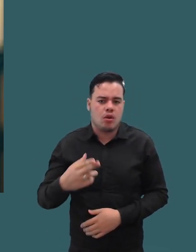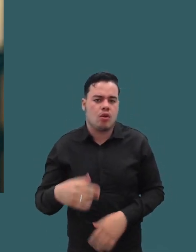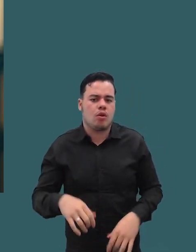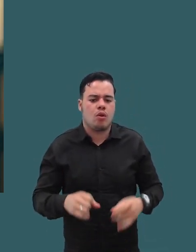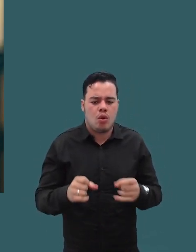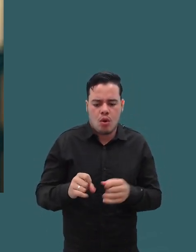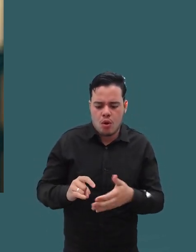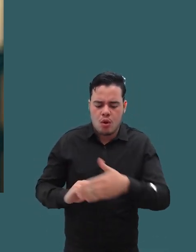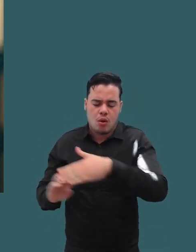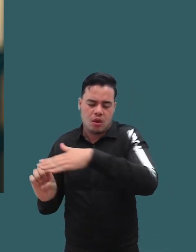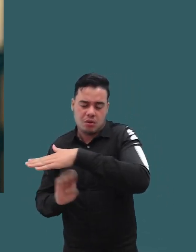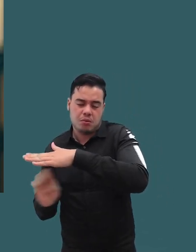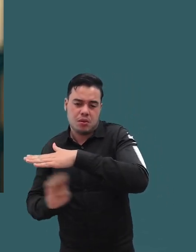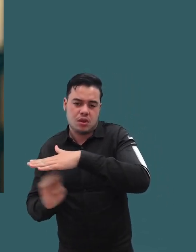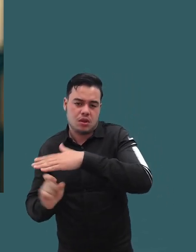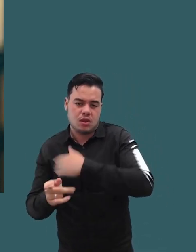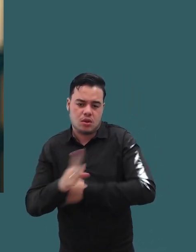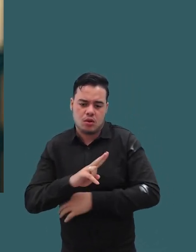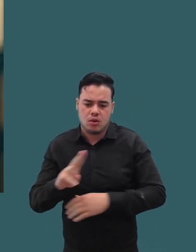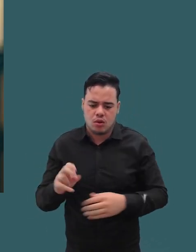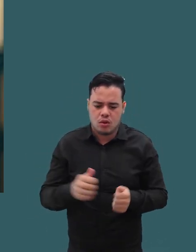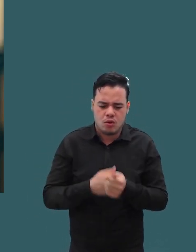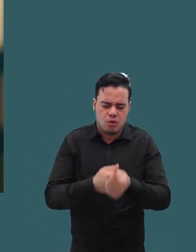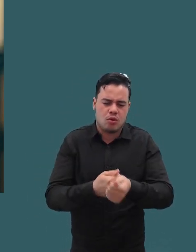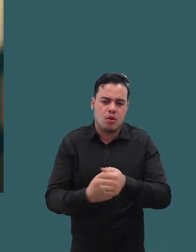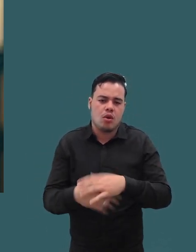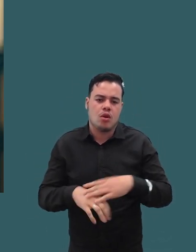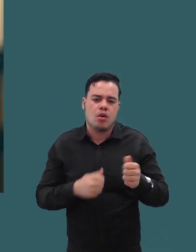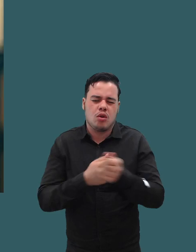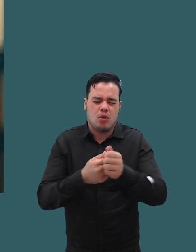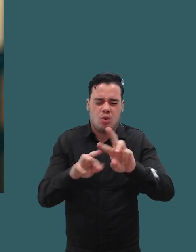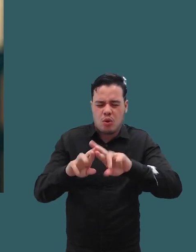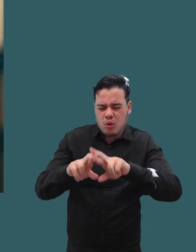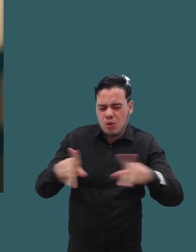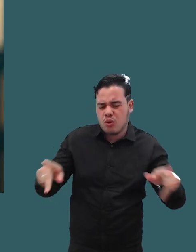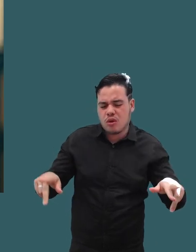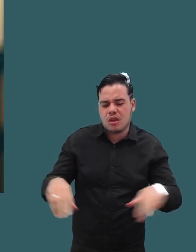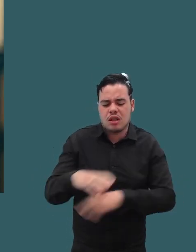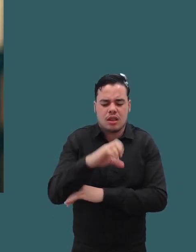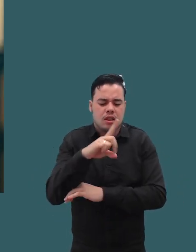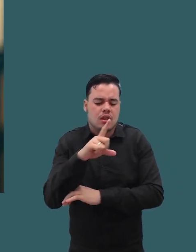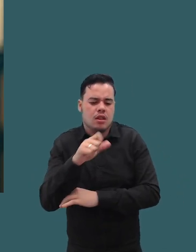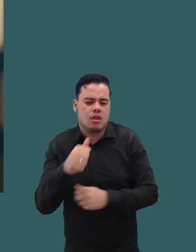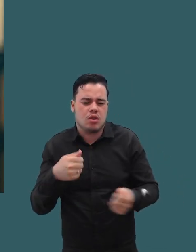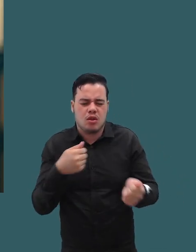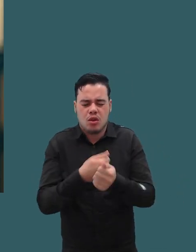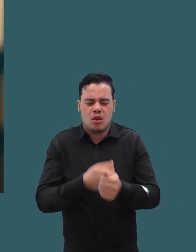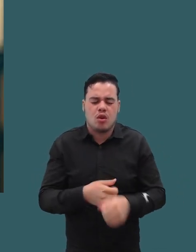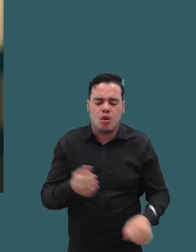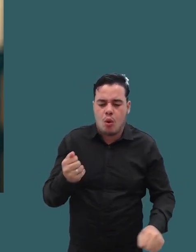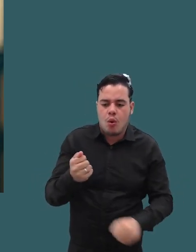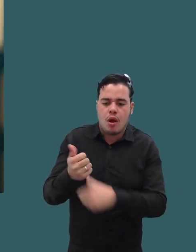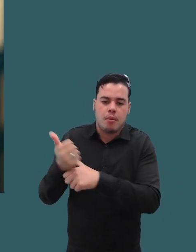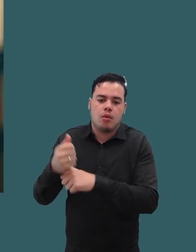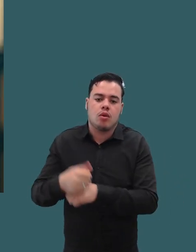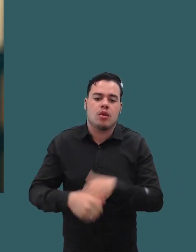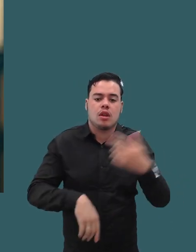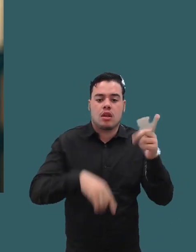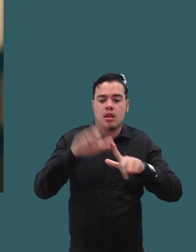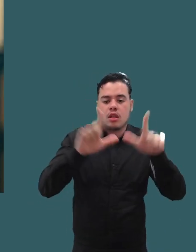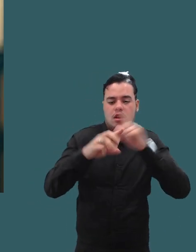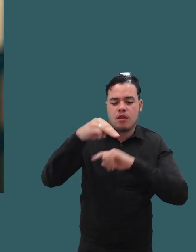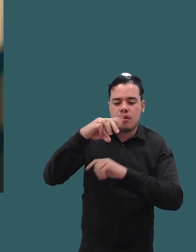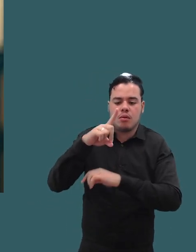lobbies formidáveis e contrários à cidadania, muitas vezes com o apoio da mídia. A gente pode falar